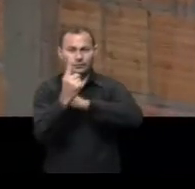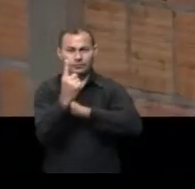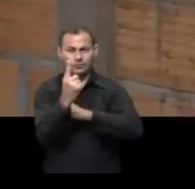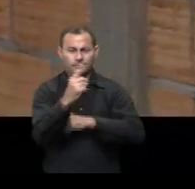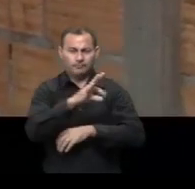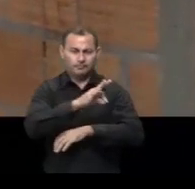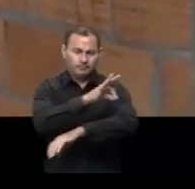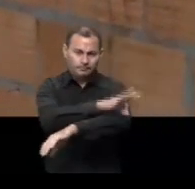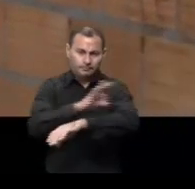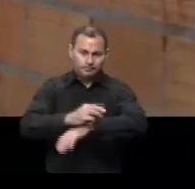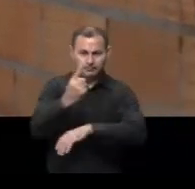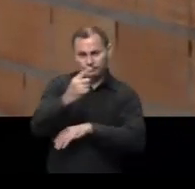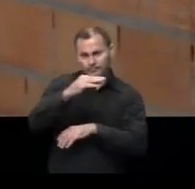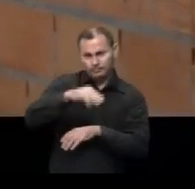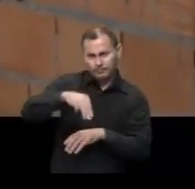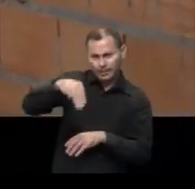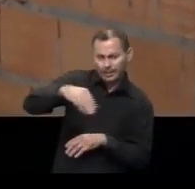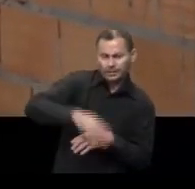1,5 metro.